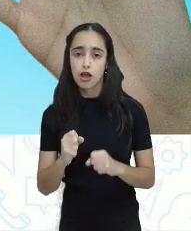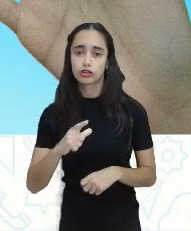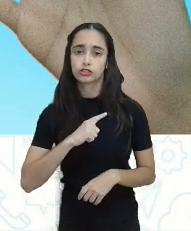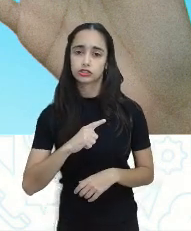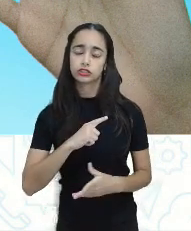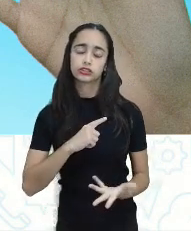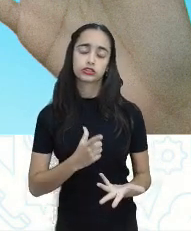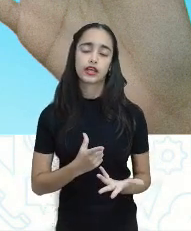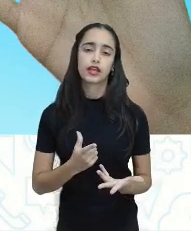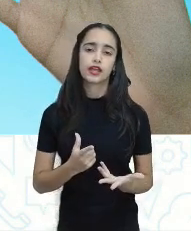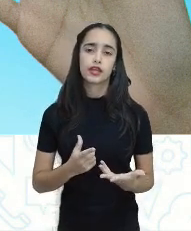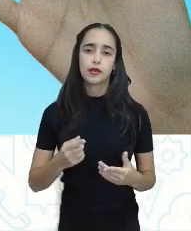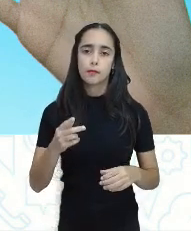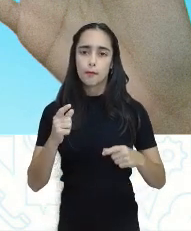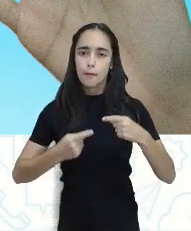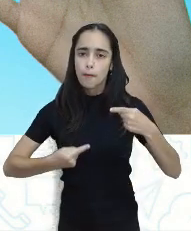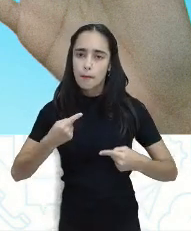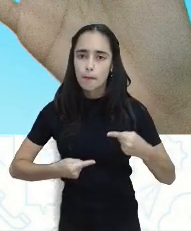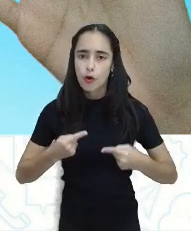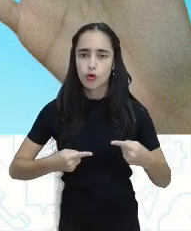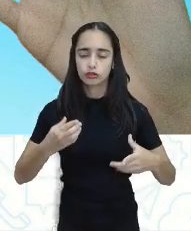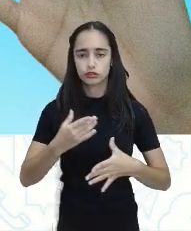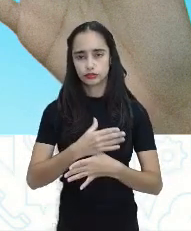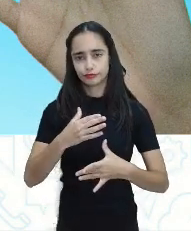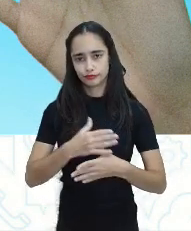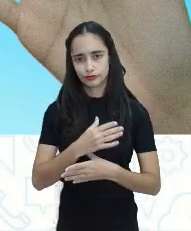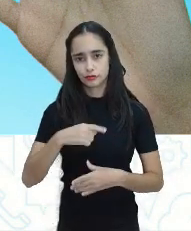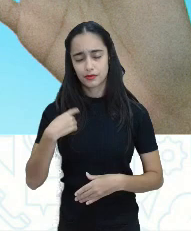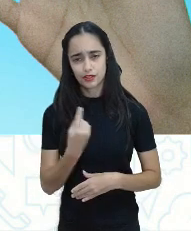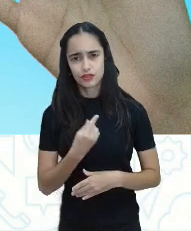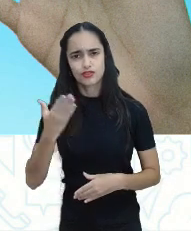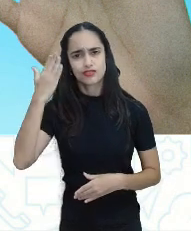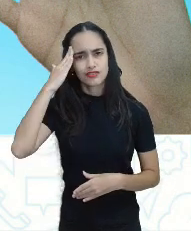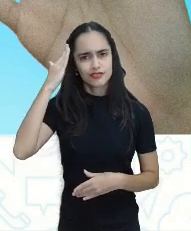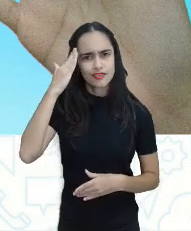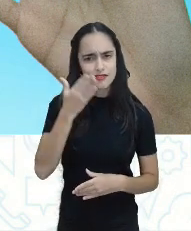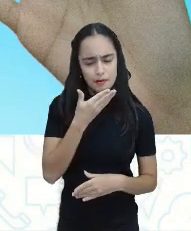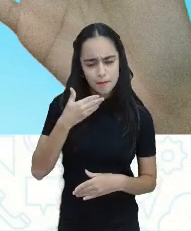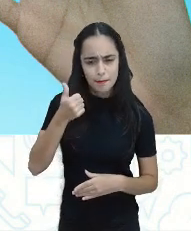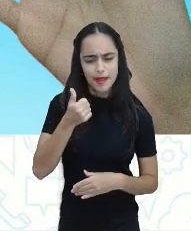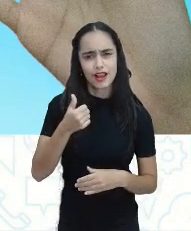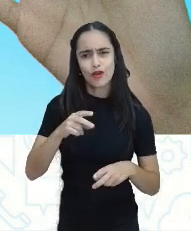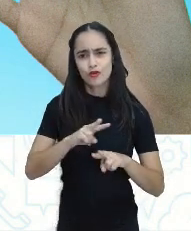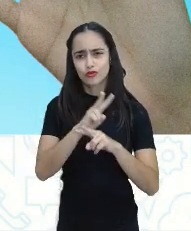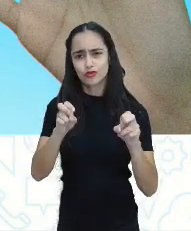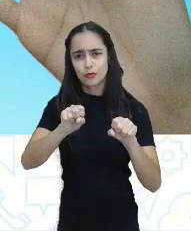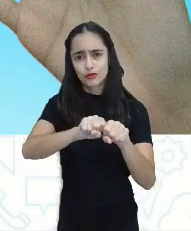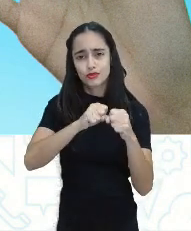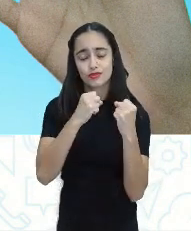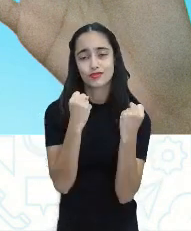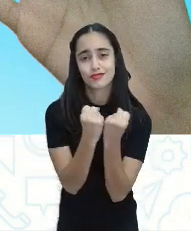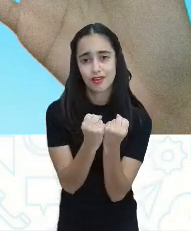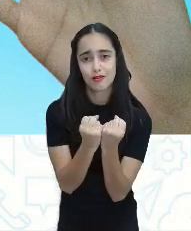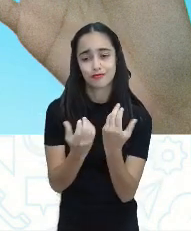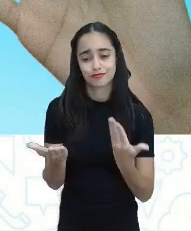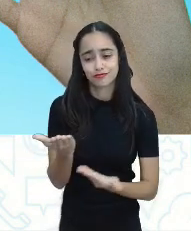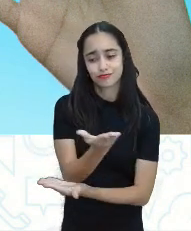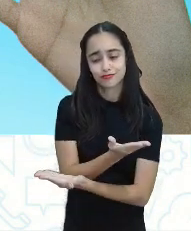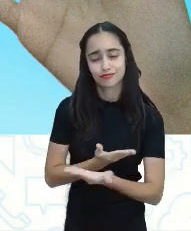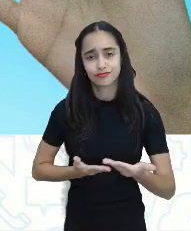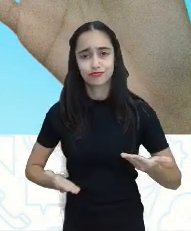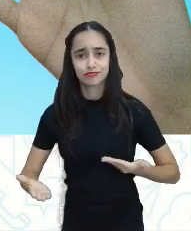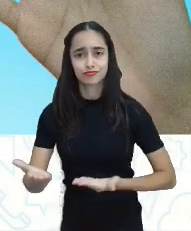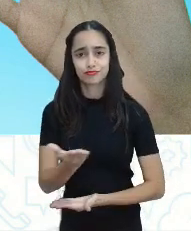ser melhor distribuídas, né, e que a gente entenda a função mesmo social, coletiva da propriedade